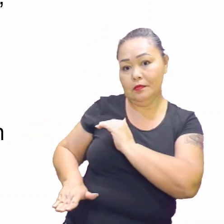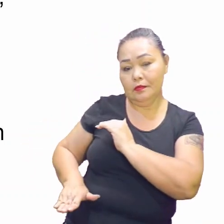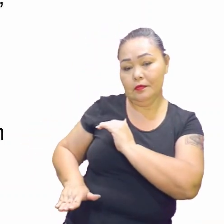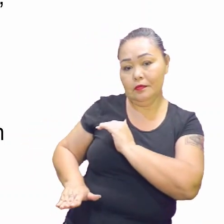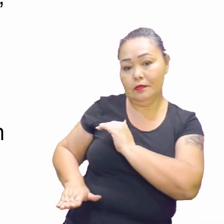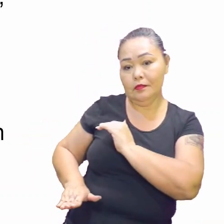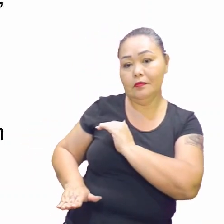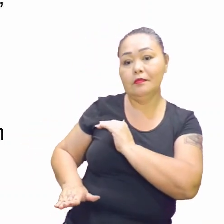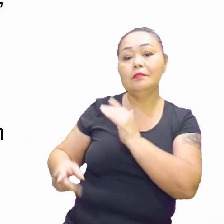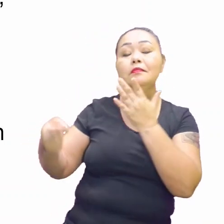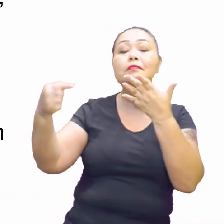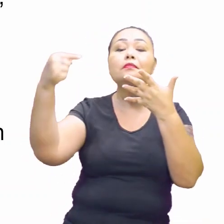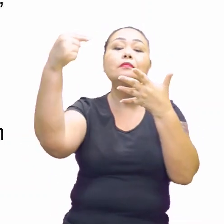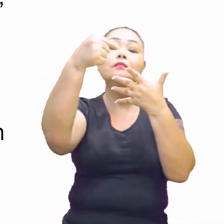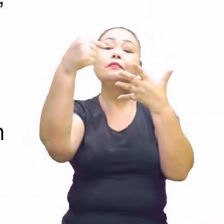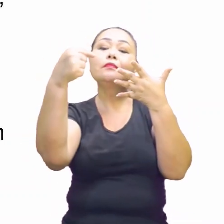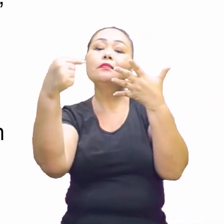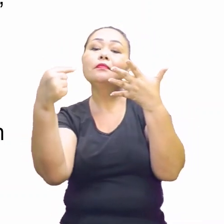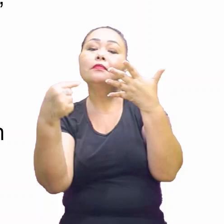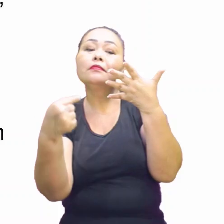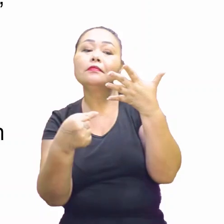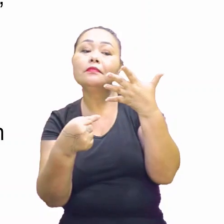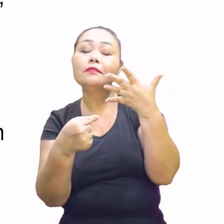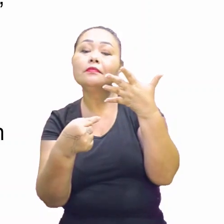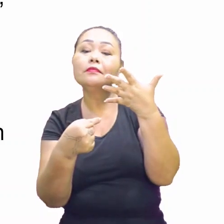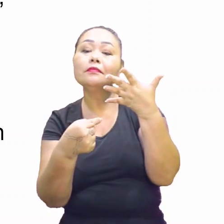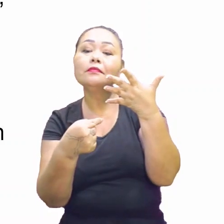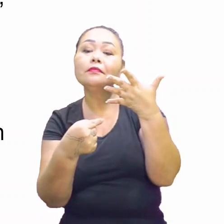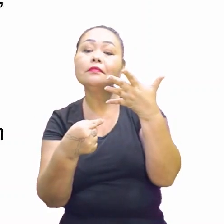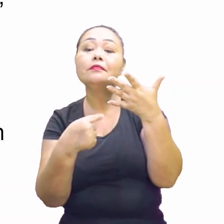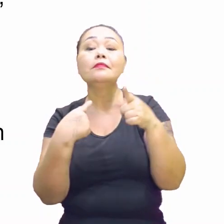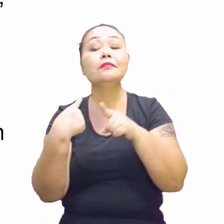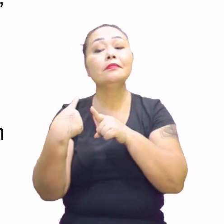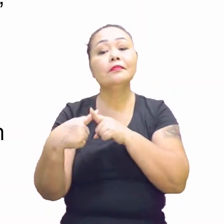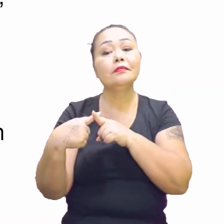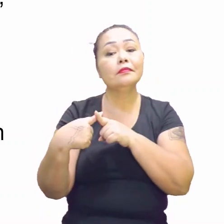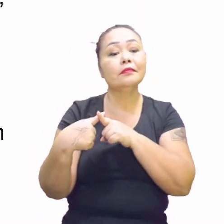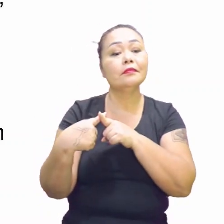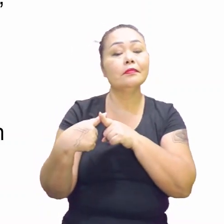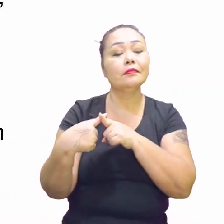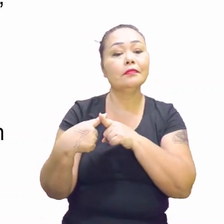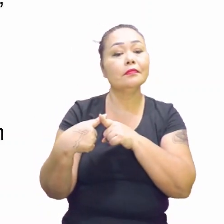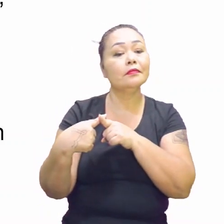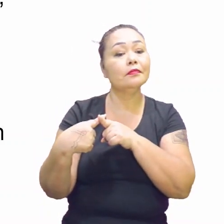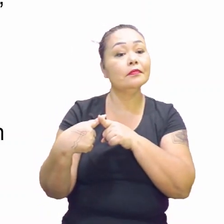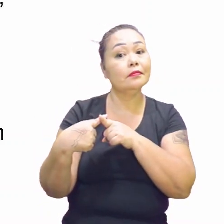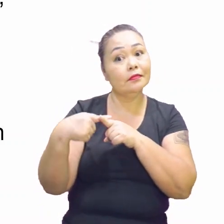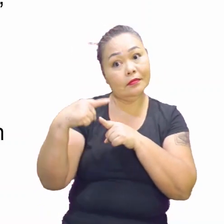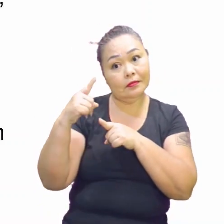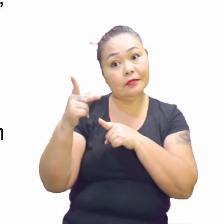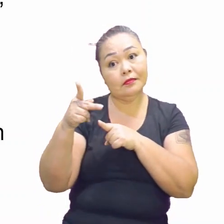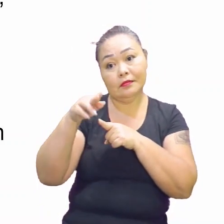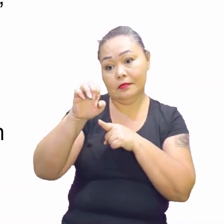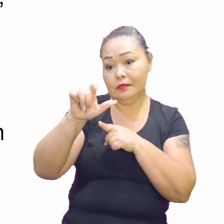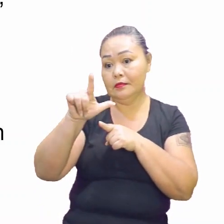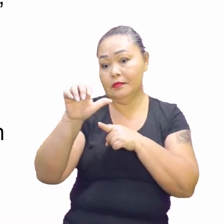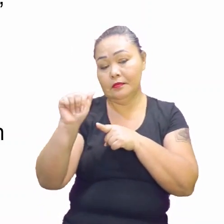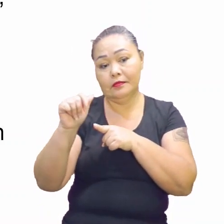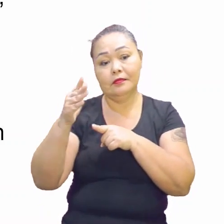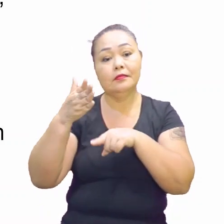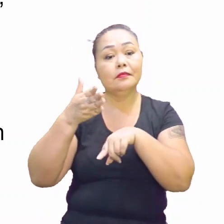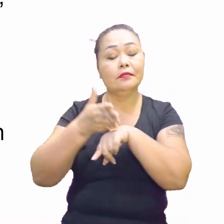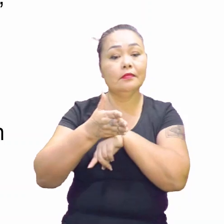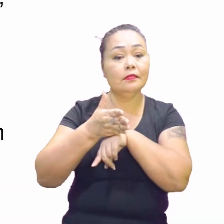Bicho de Bolso. Identifica-se essa vertente pelo ou pela, né?